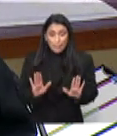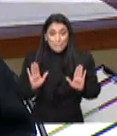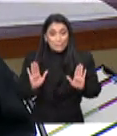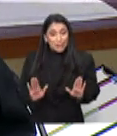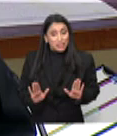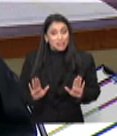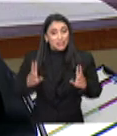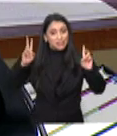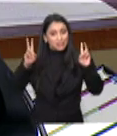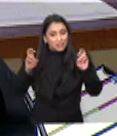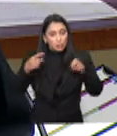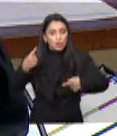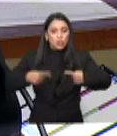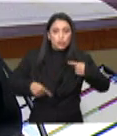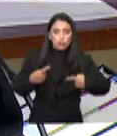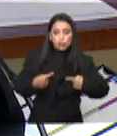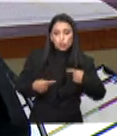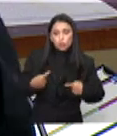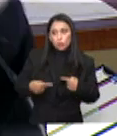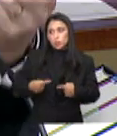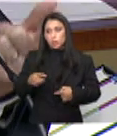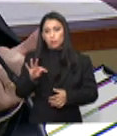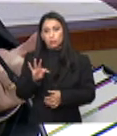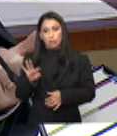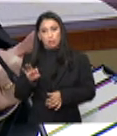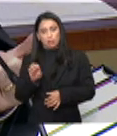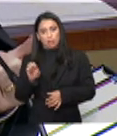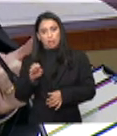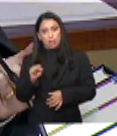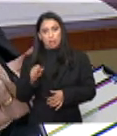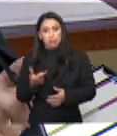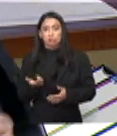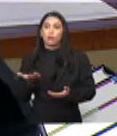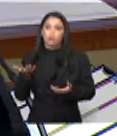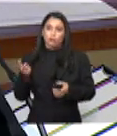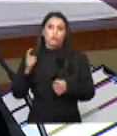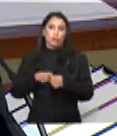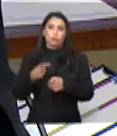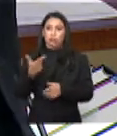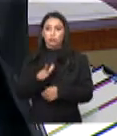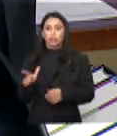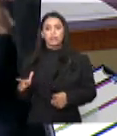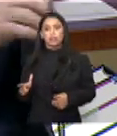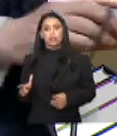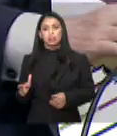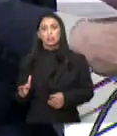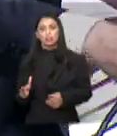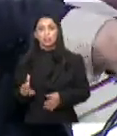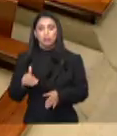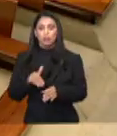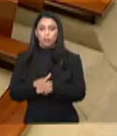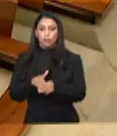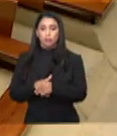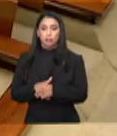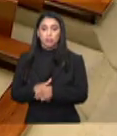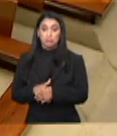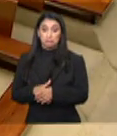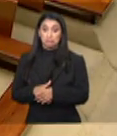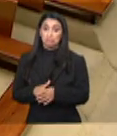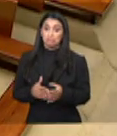for posto à discussão à tese, aí eu peço a palavra para retomar o meu voto. Então, veja bem, minimamente,